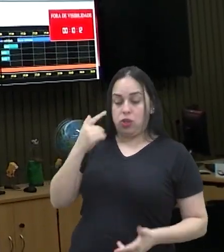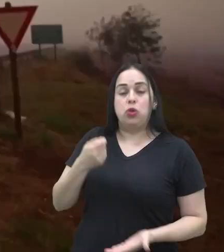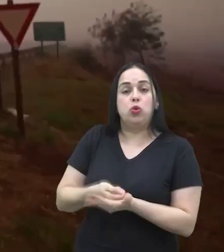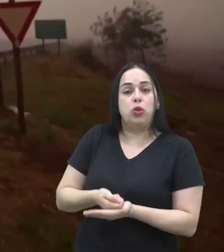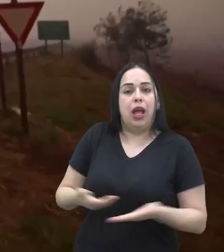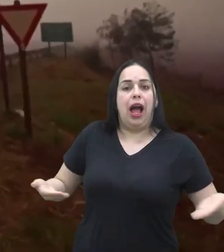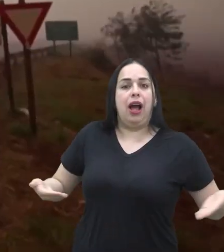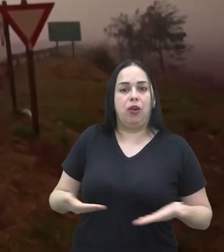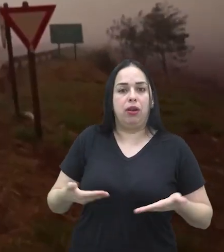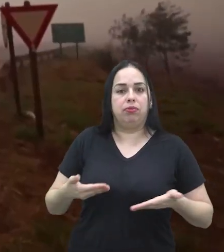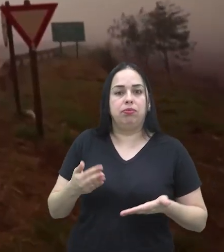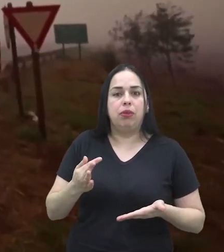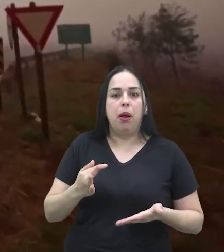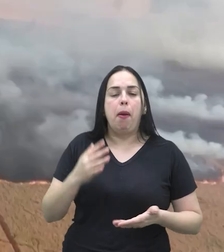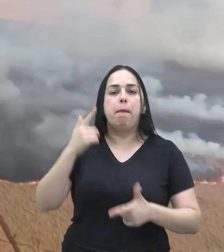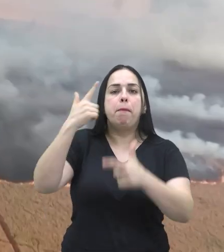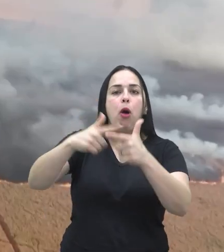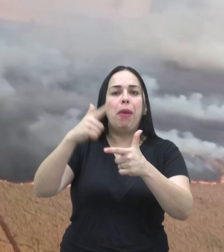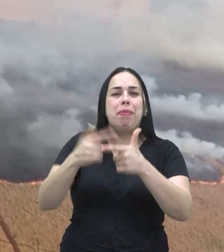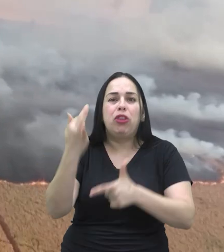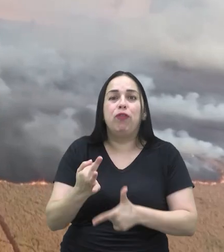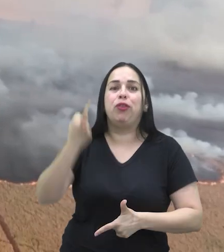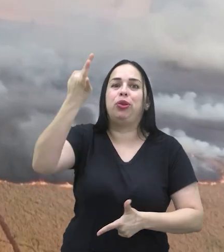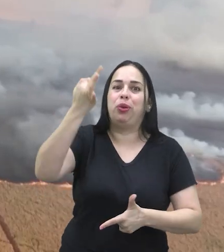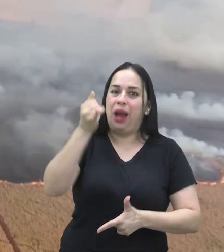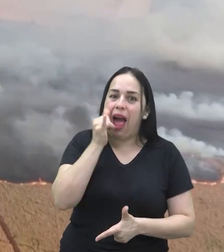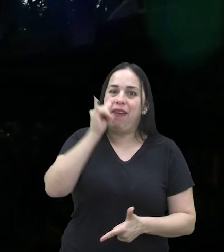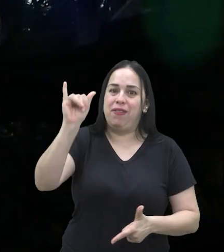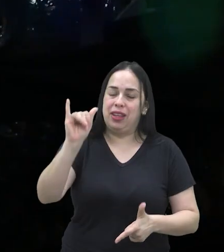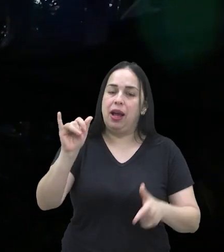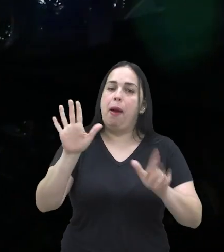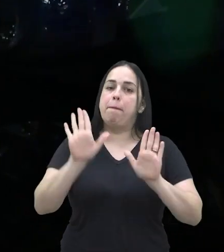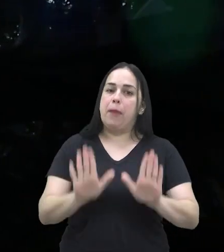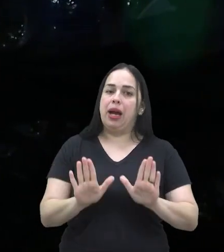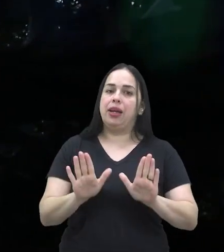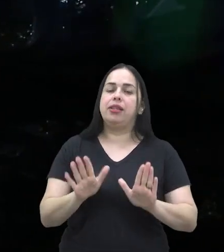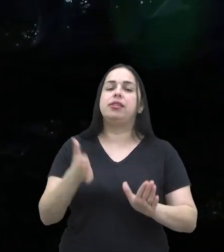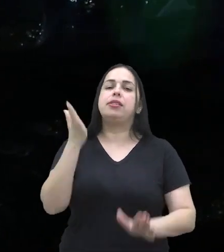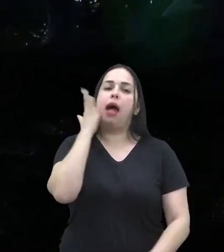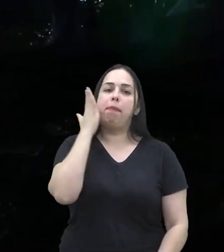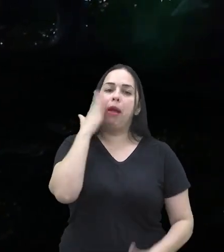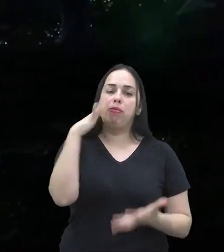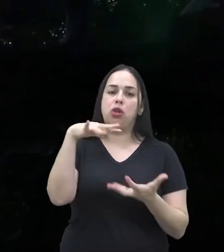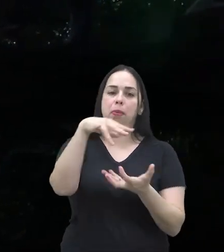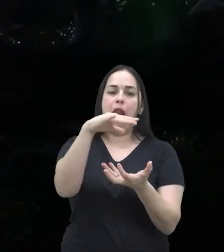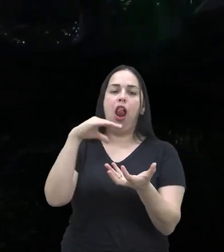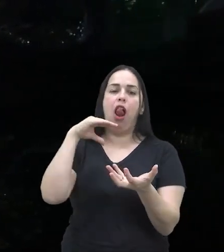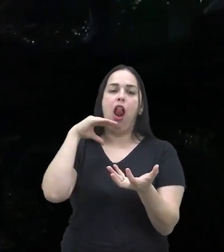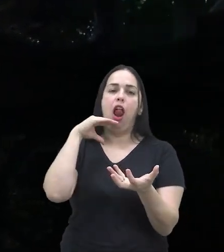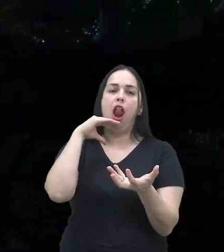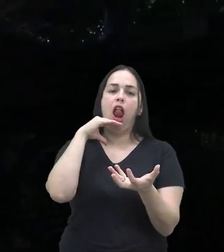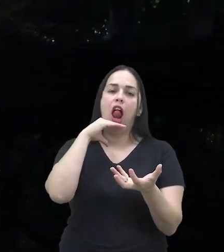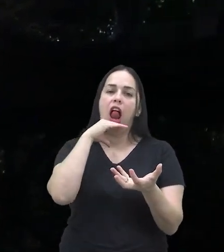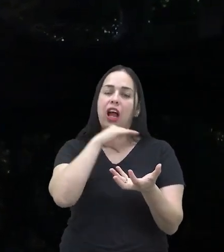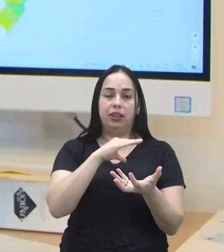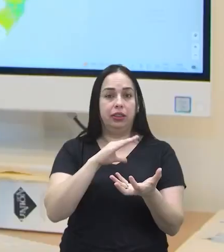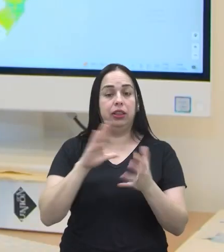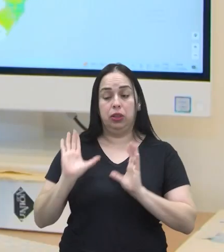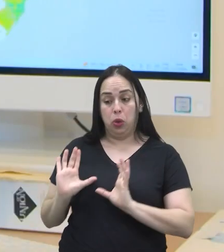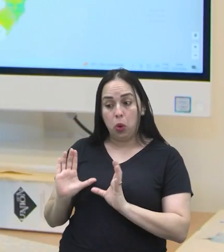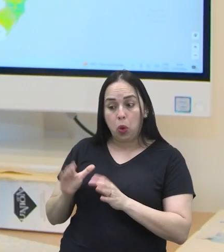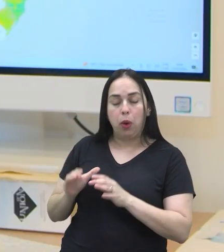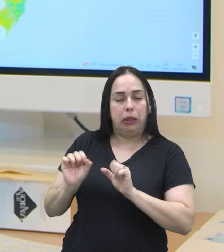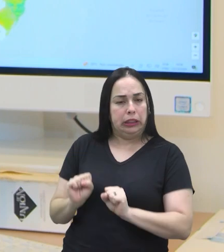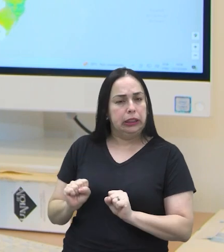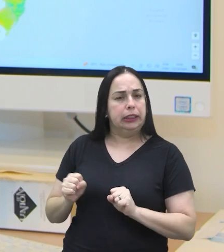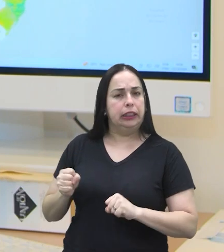agora, podem evitar problemas maiores no futuro, mesmo com a certeza de um aquecimento global iminente. Toda a